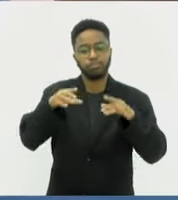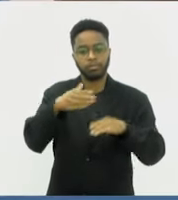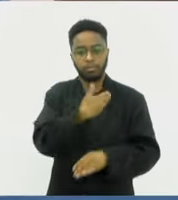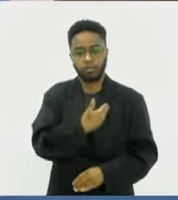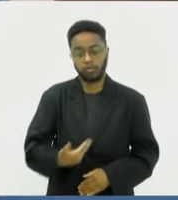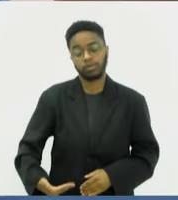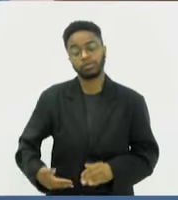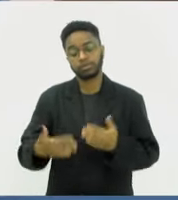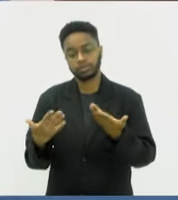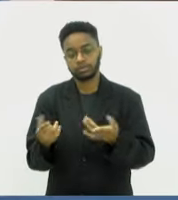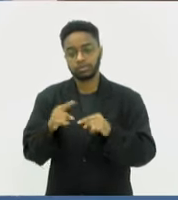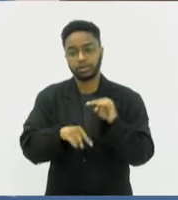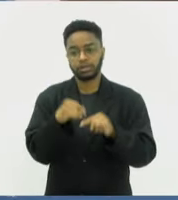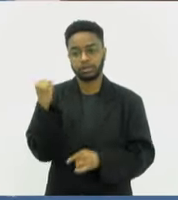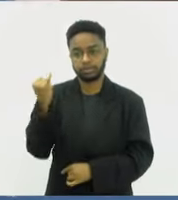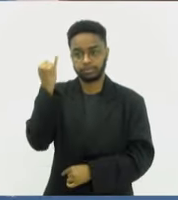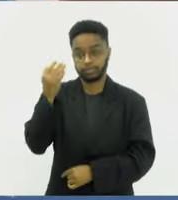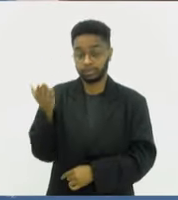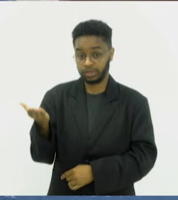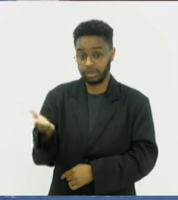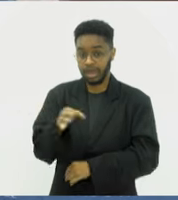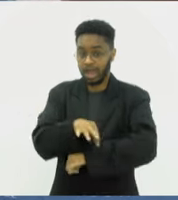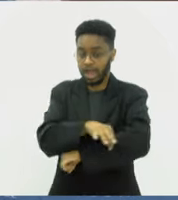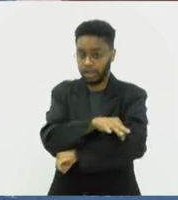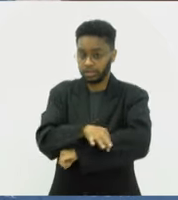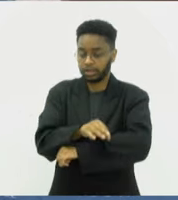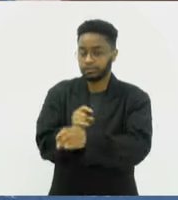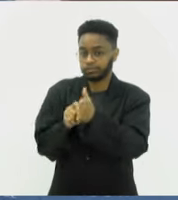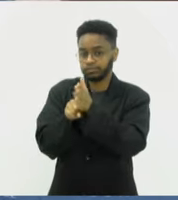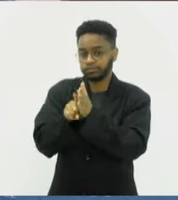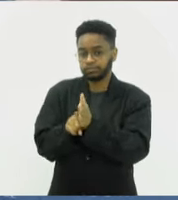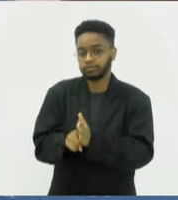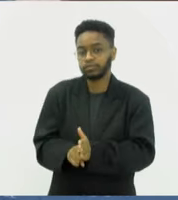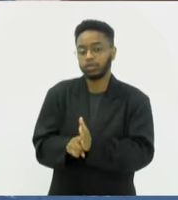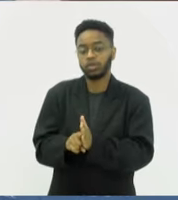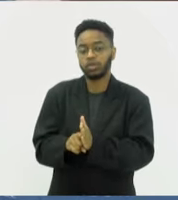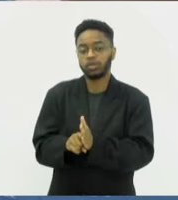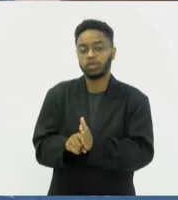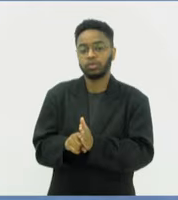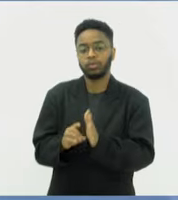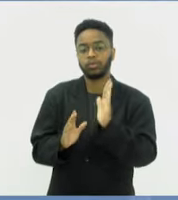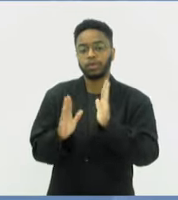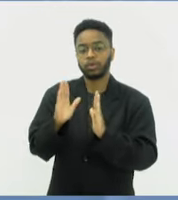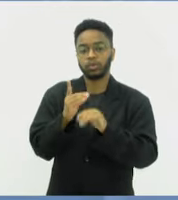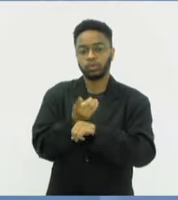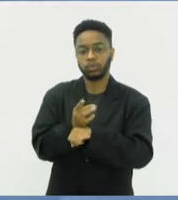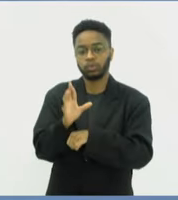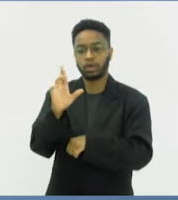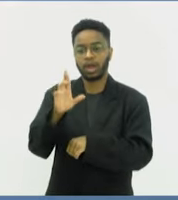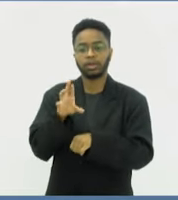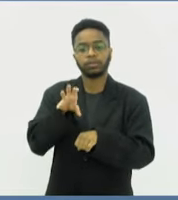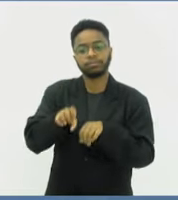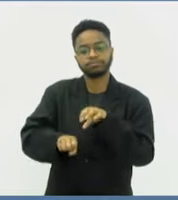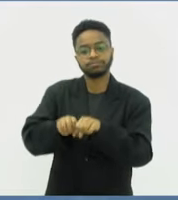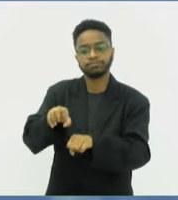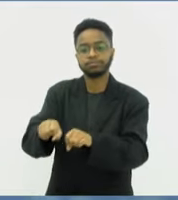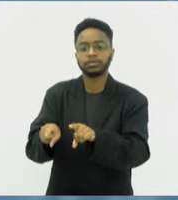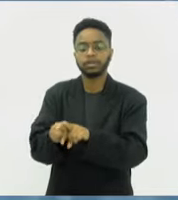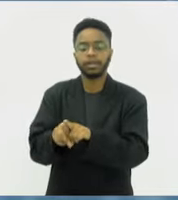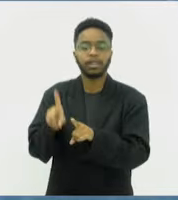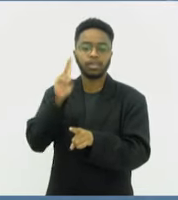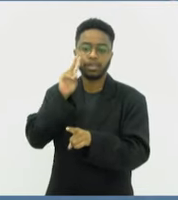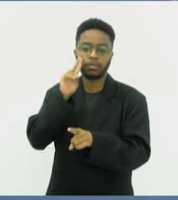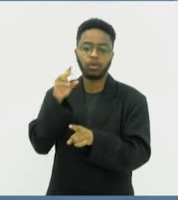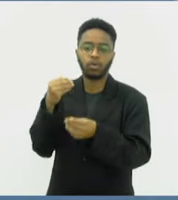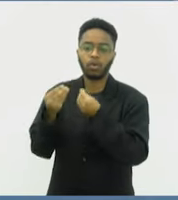O arquiteto e urbanista Diego Dias fez um trabalho de pesquisa durante o curso de doutorado que catalogou e resgatou a trajetória